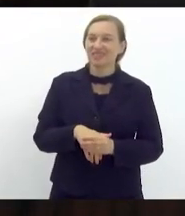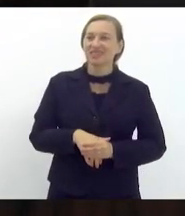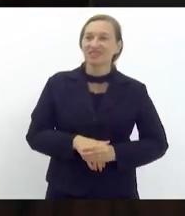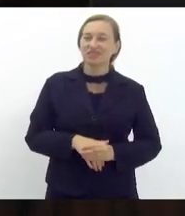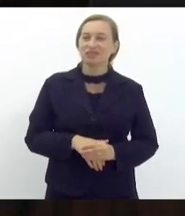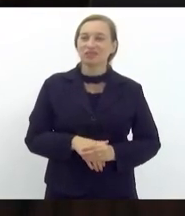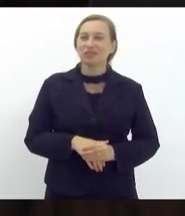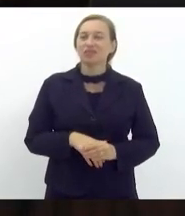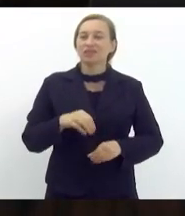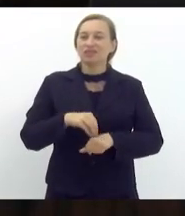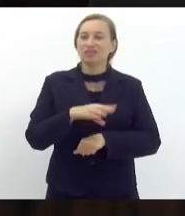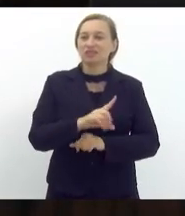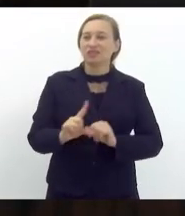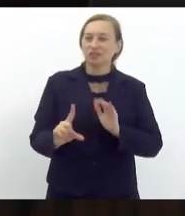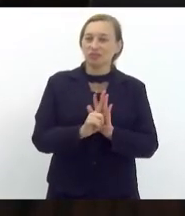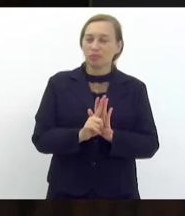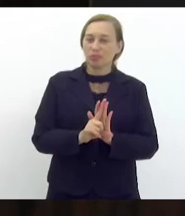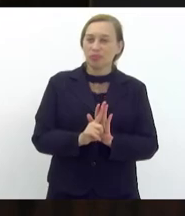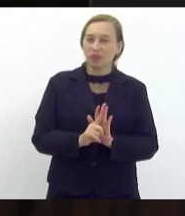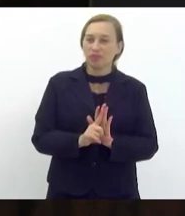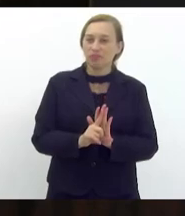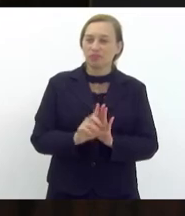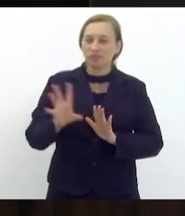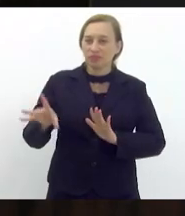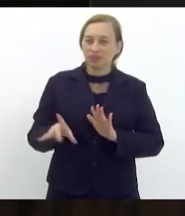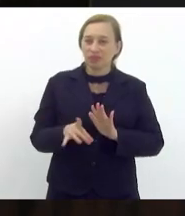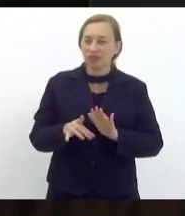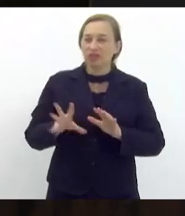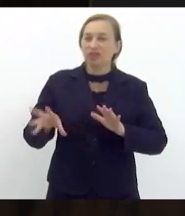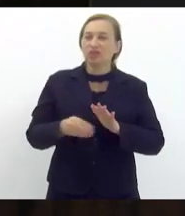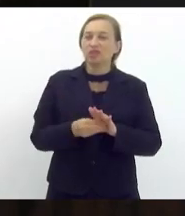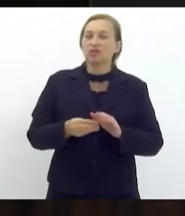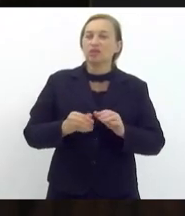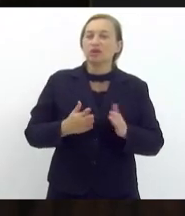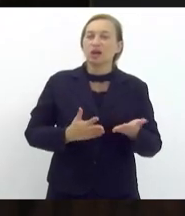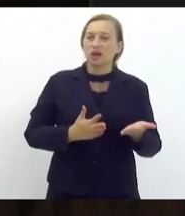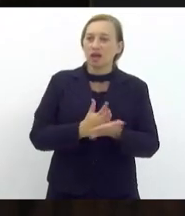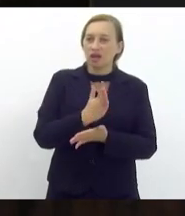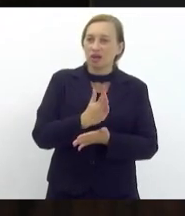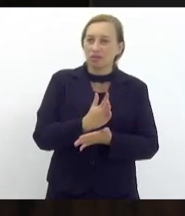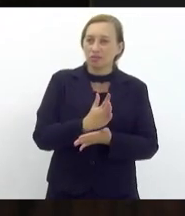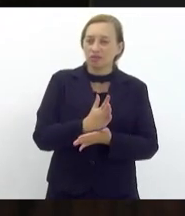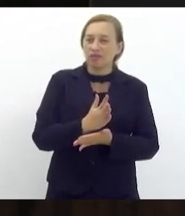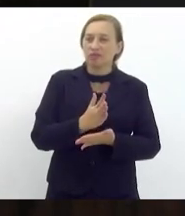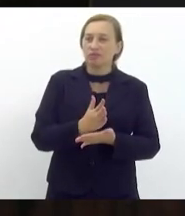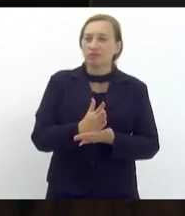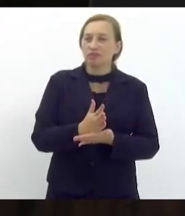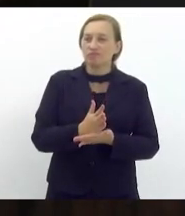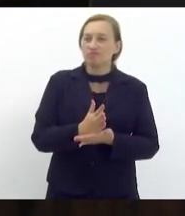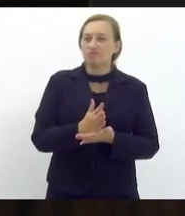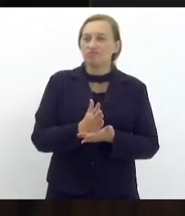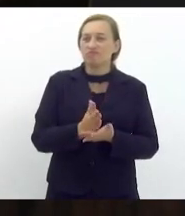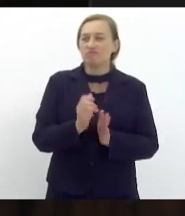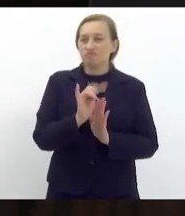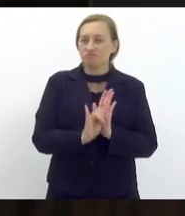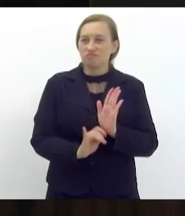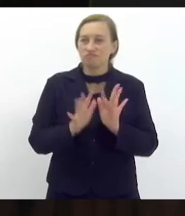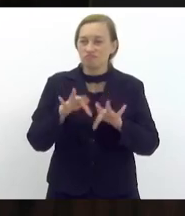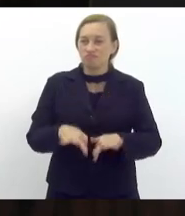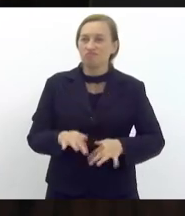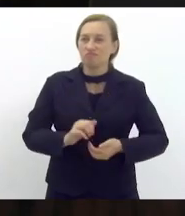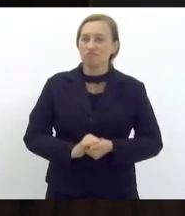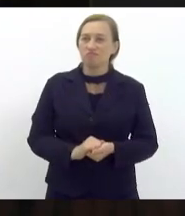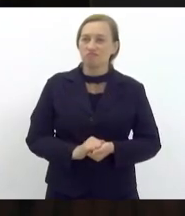a indicação Legislativa assim emendados senhores que a própria irmã nesse Como estão aprovado vai a redação final